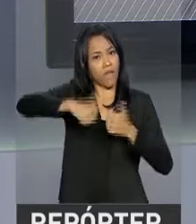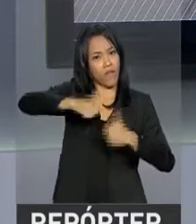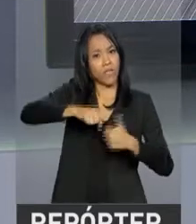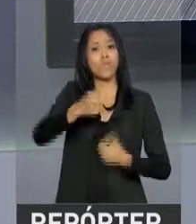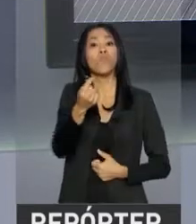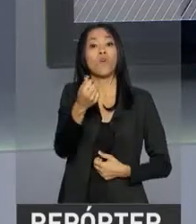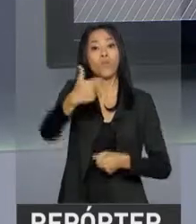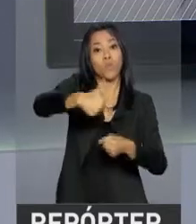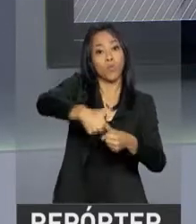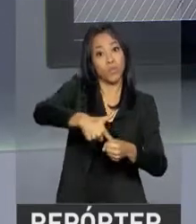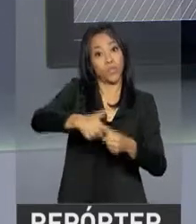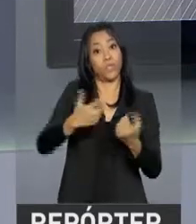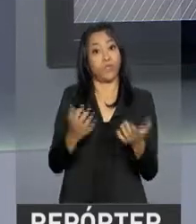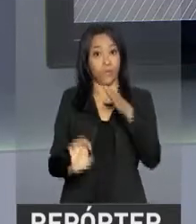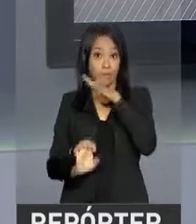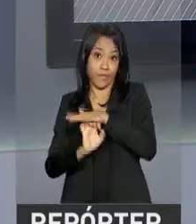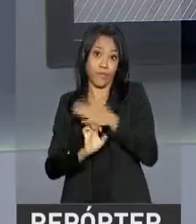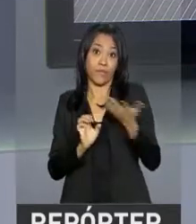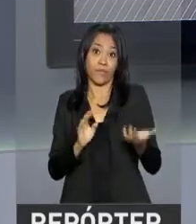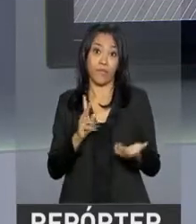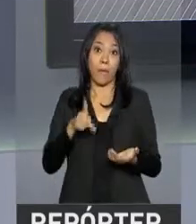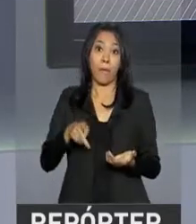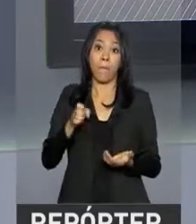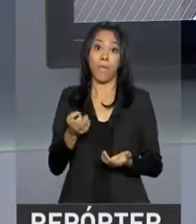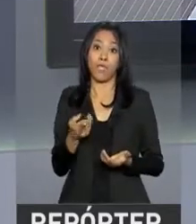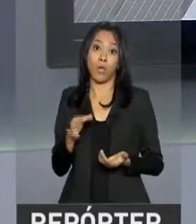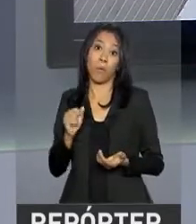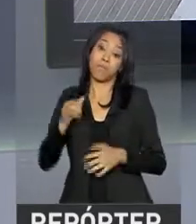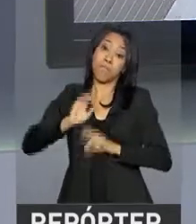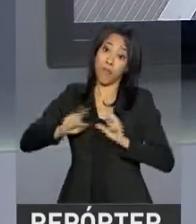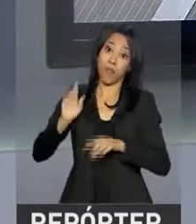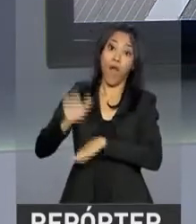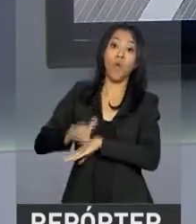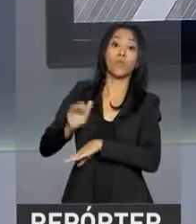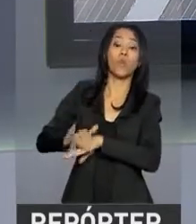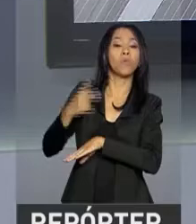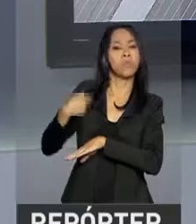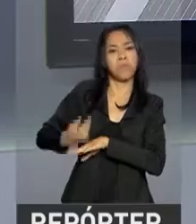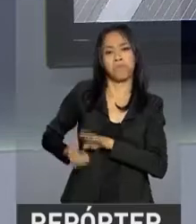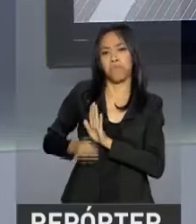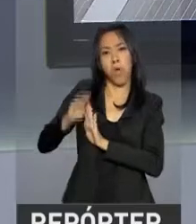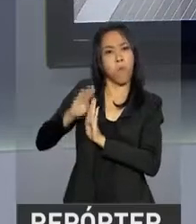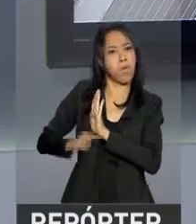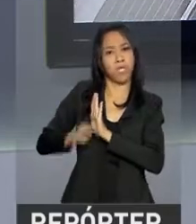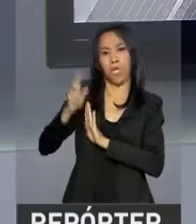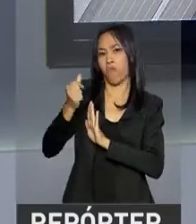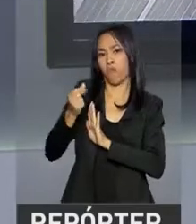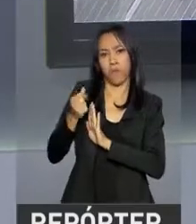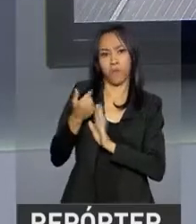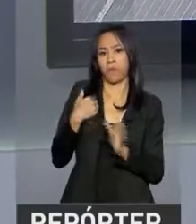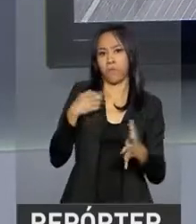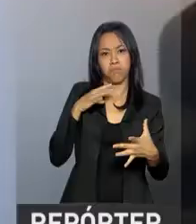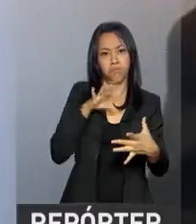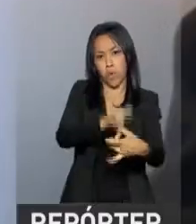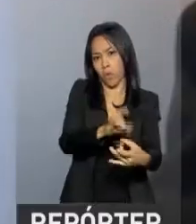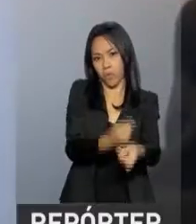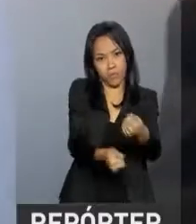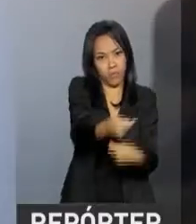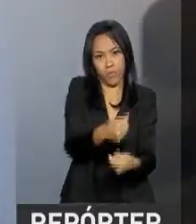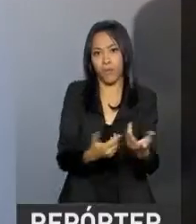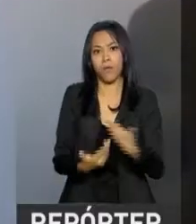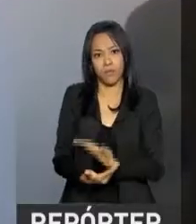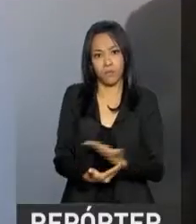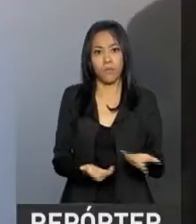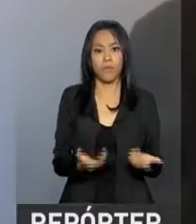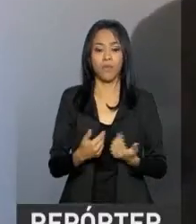combustíveis da Petrobras, mas reconheceu que a empresa tem autonomia para fazer reajustes de acordo com o mercado.